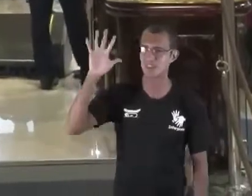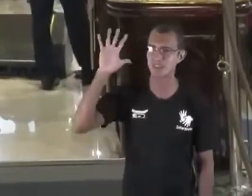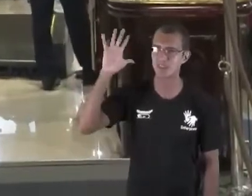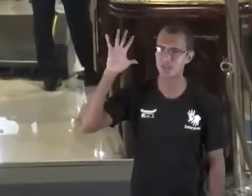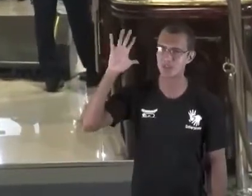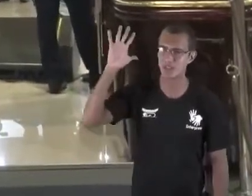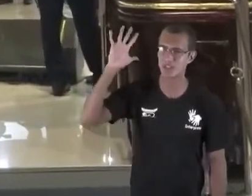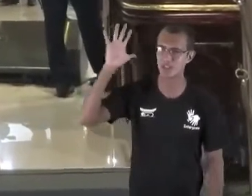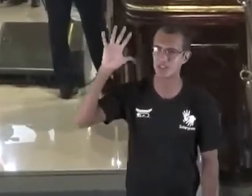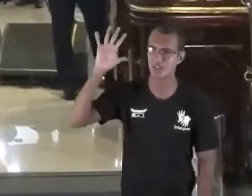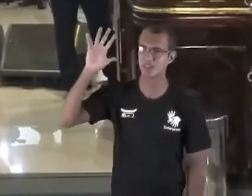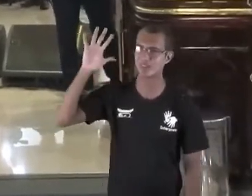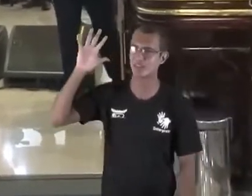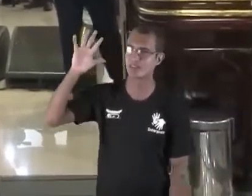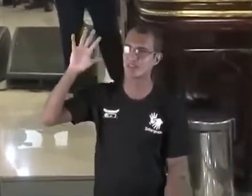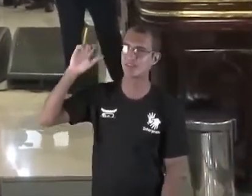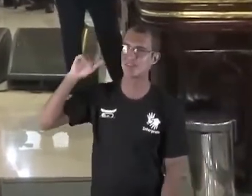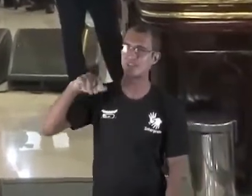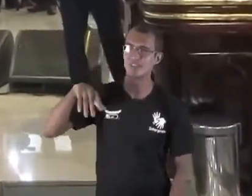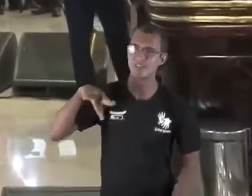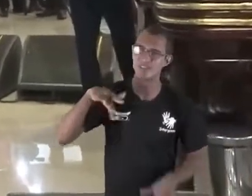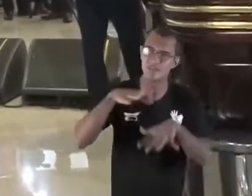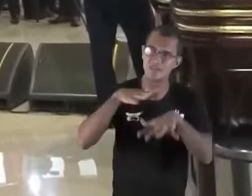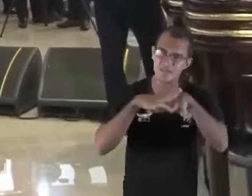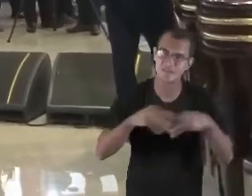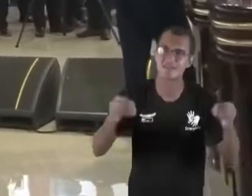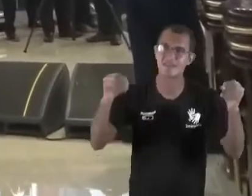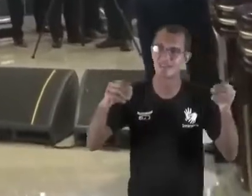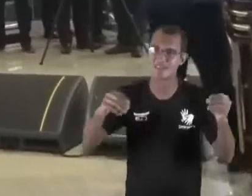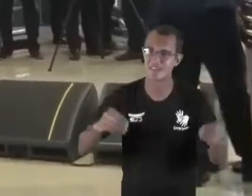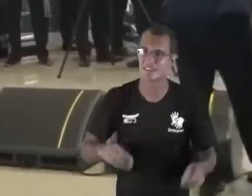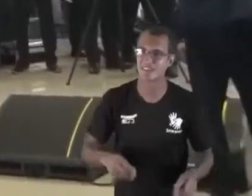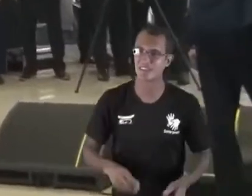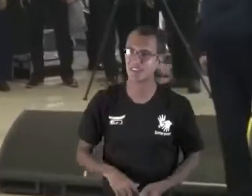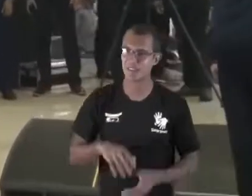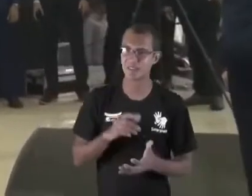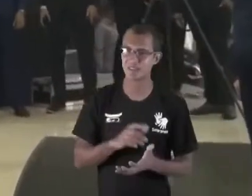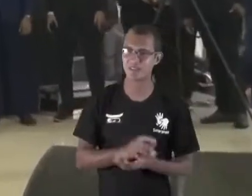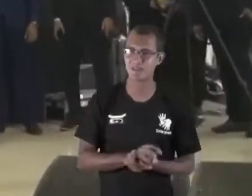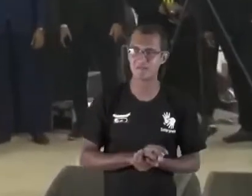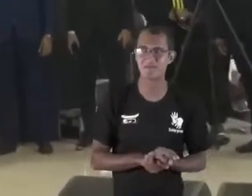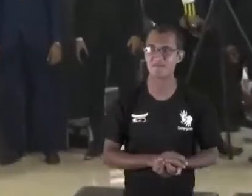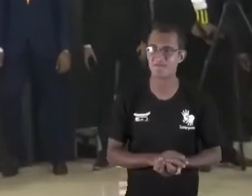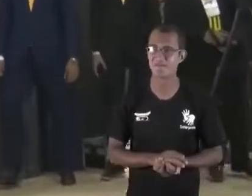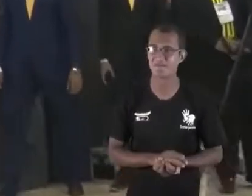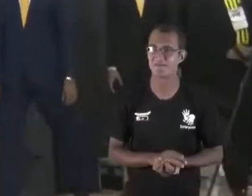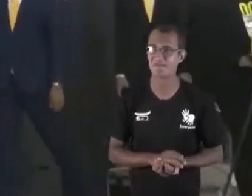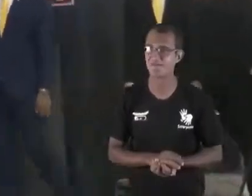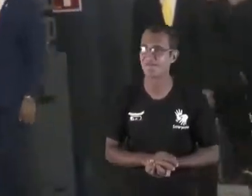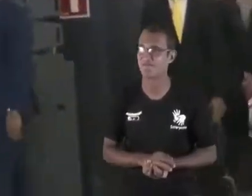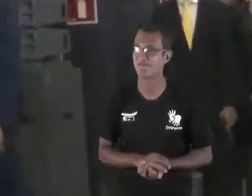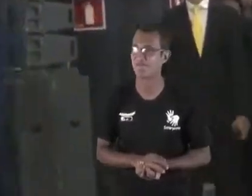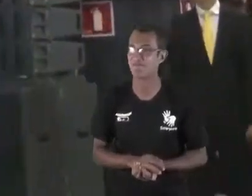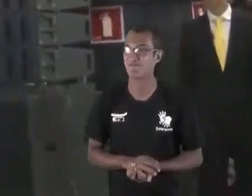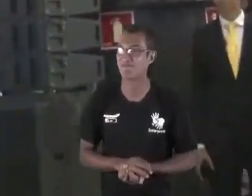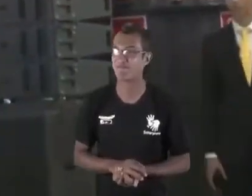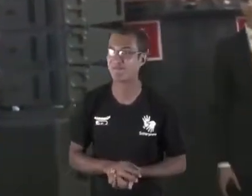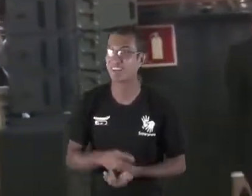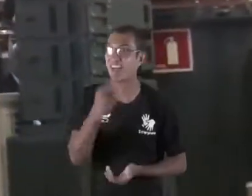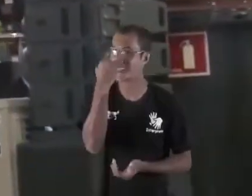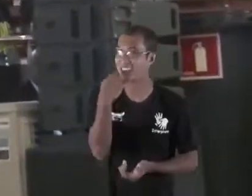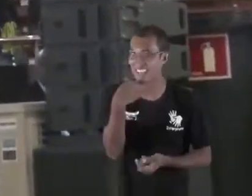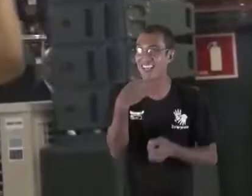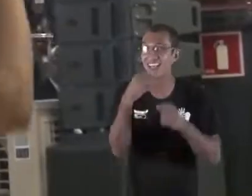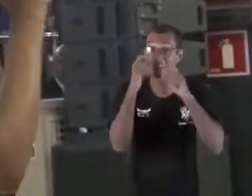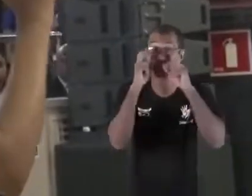mãos pra repreender. Tá vindo a oitava. O mundo tá vindo a oitava. Vem. Cego, coxo anda. Tudo obedece a